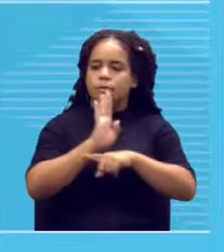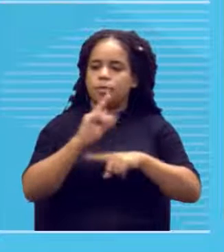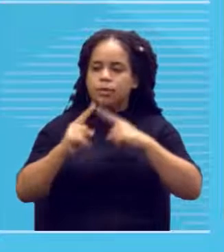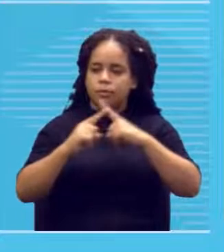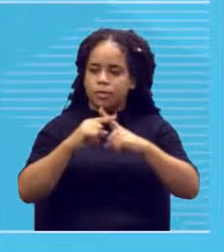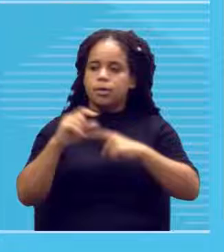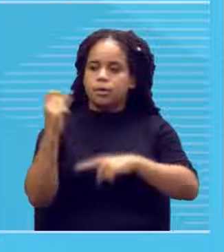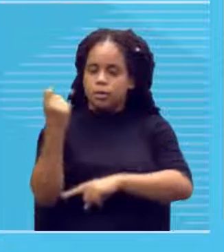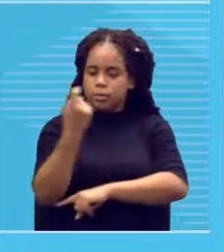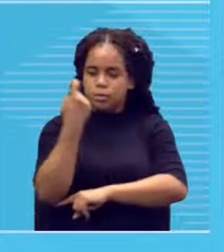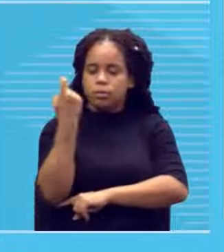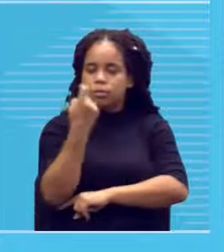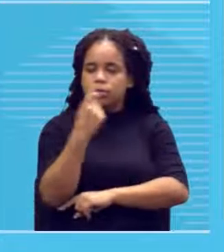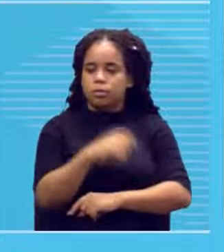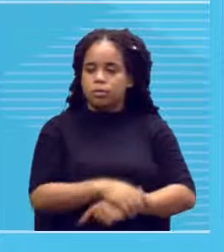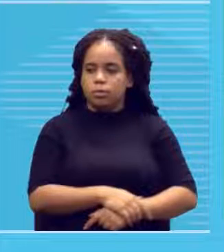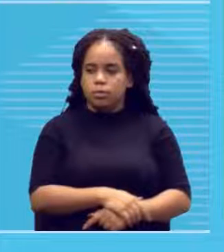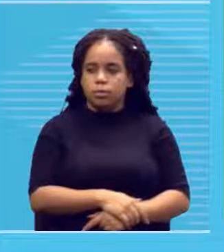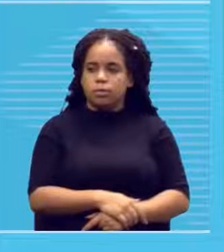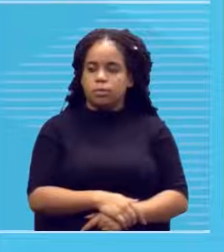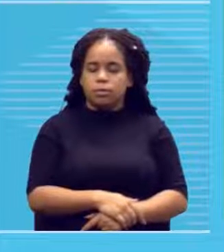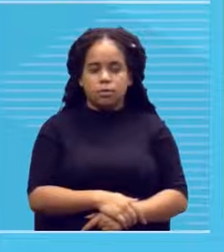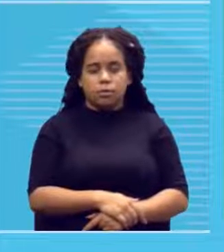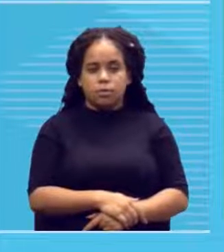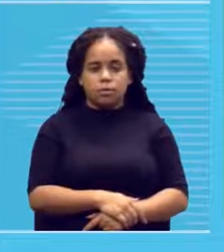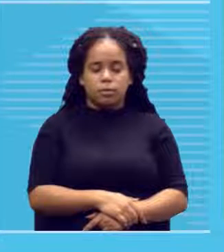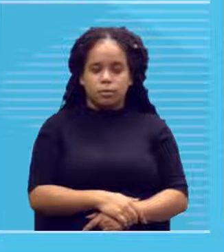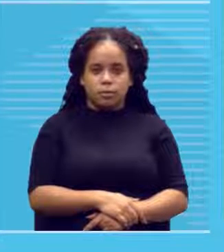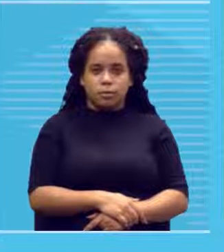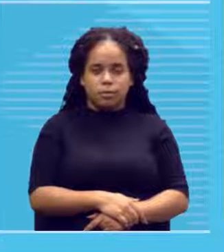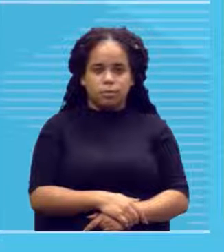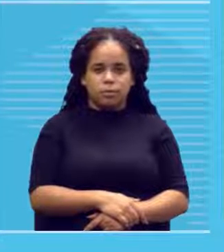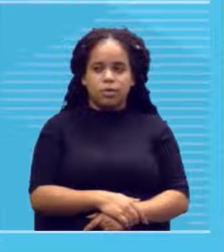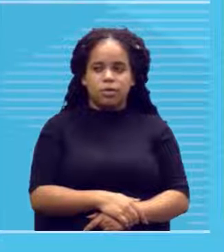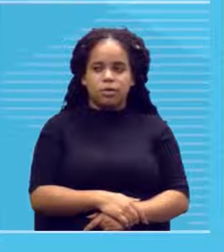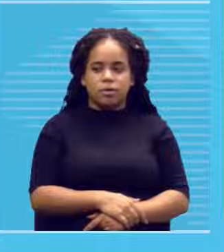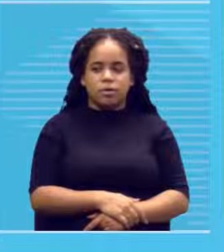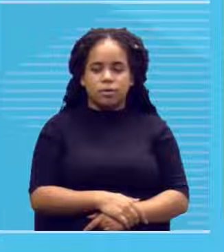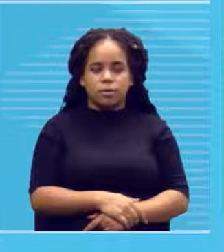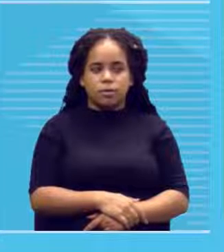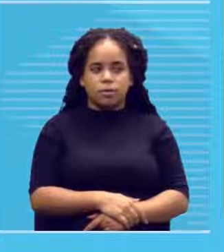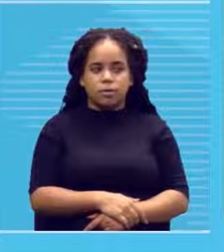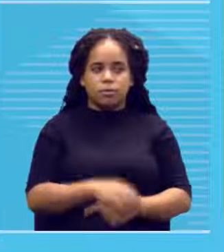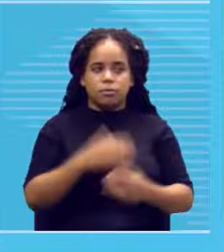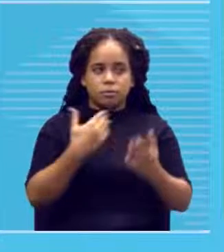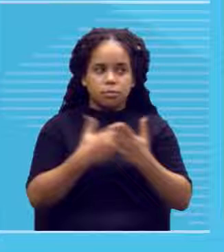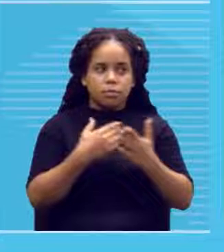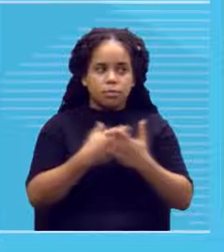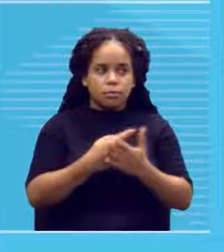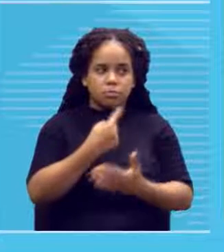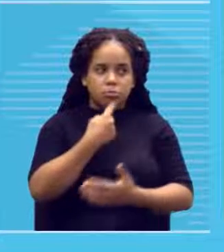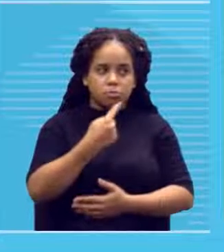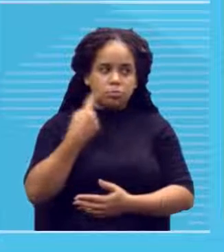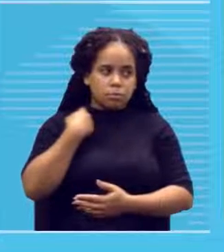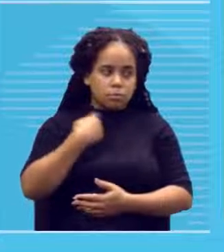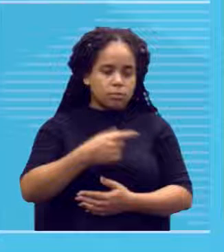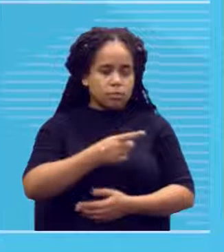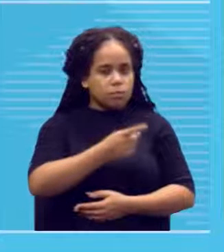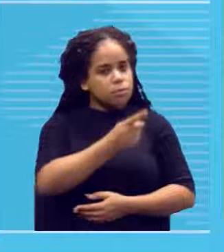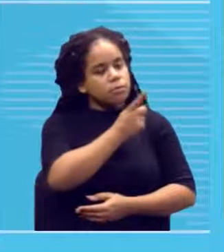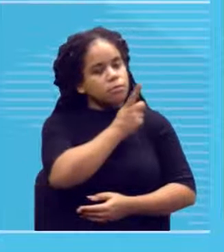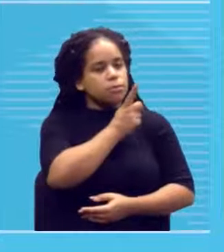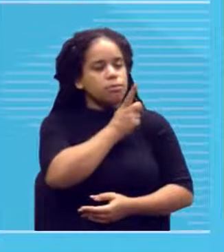há pouco jovem a título de curiosidade a gente estava estudando isso agora há pouco na primeira série